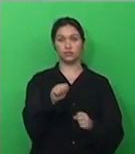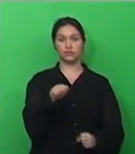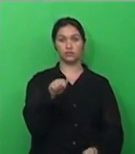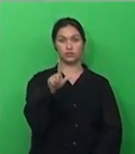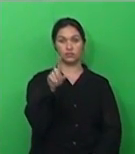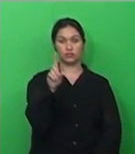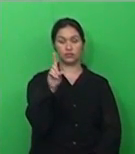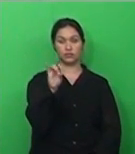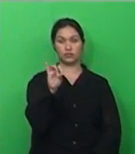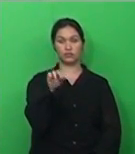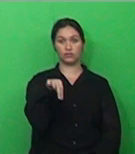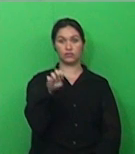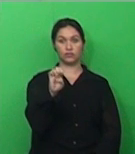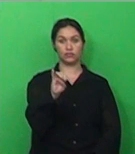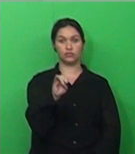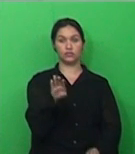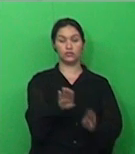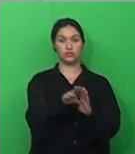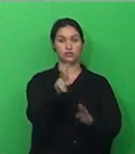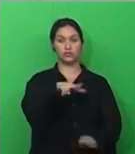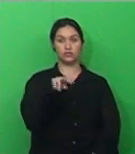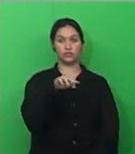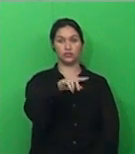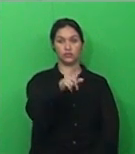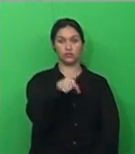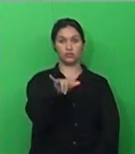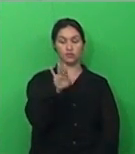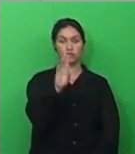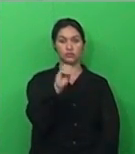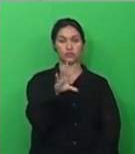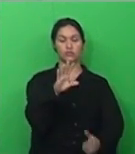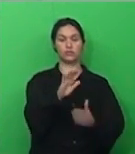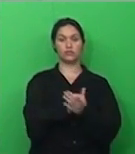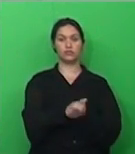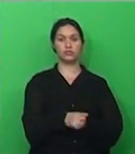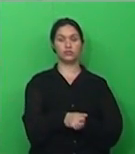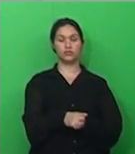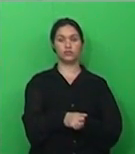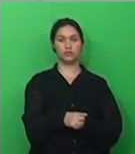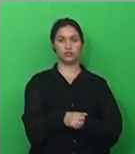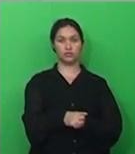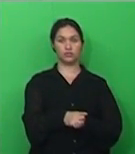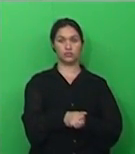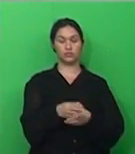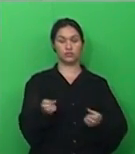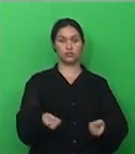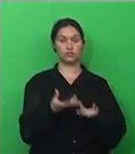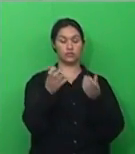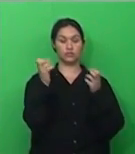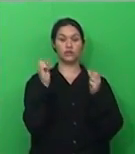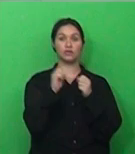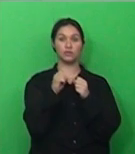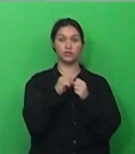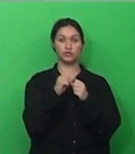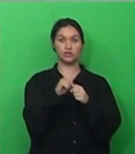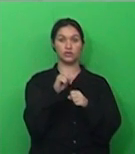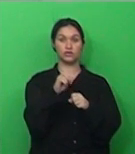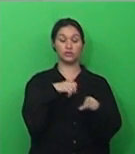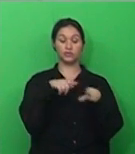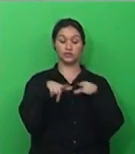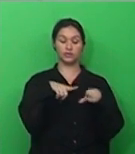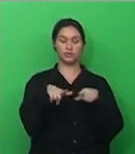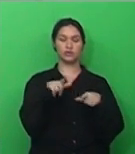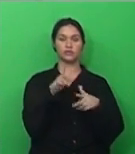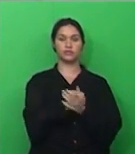vereador Zairo, numa reunião, inclusive, com o próprio Conseg. Ora, vamos botar o pessoal na rua. A gente sabe que está havendo